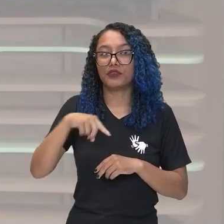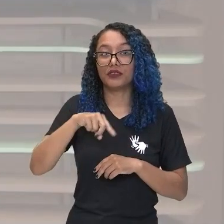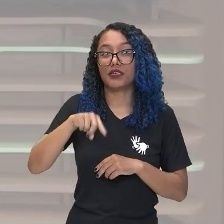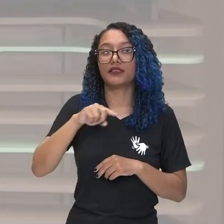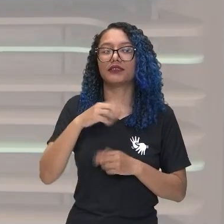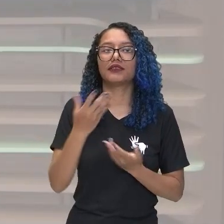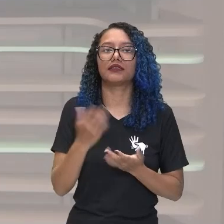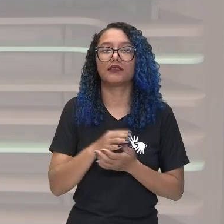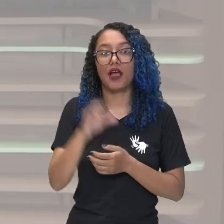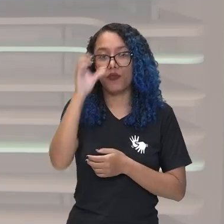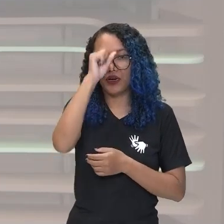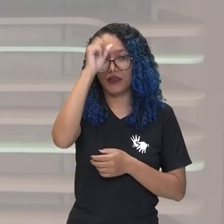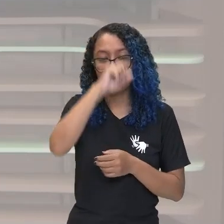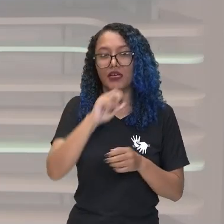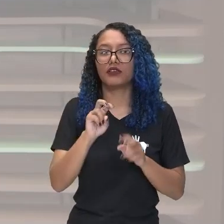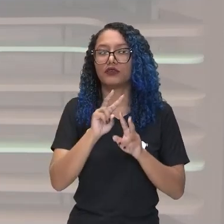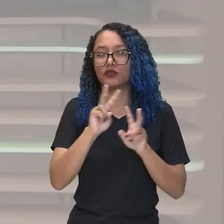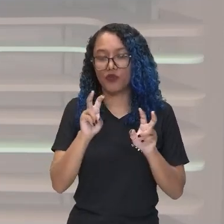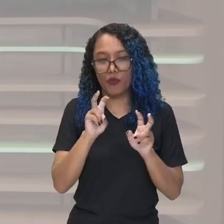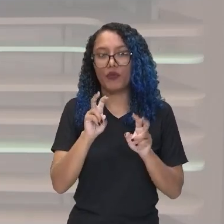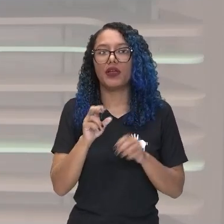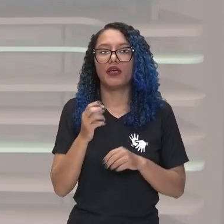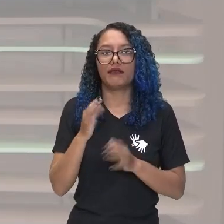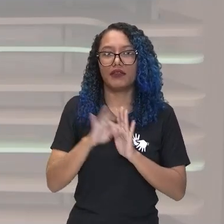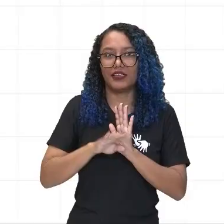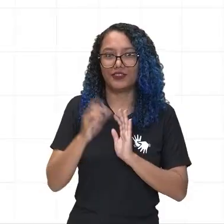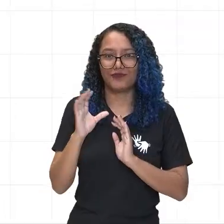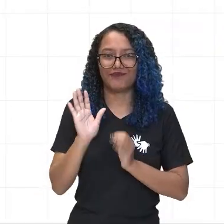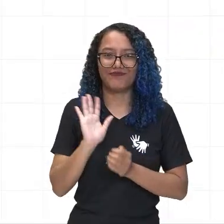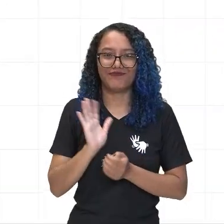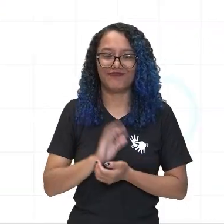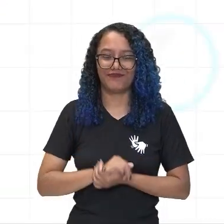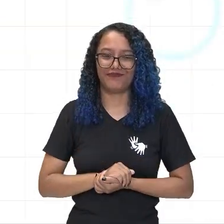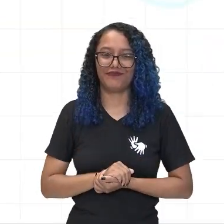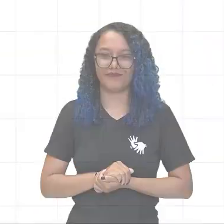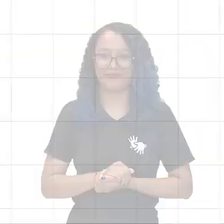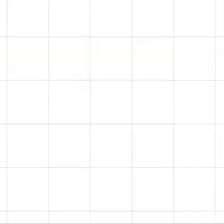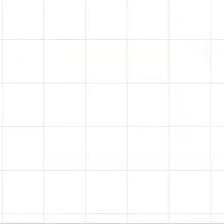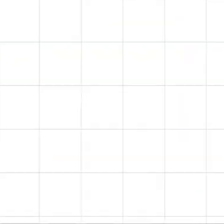que você tenha conhecido um pouco mais sobre o texto de divulgação científica.